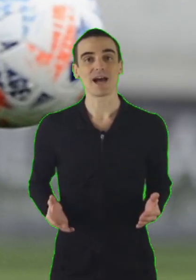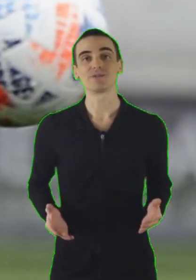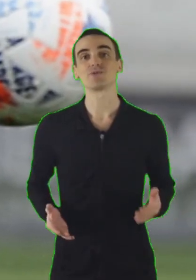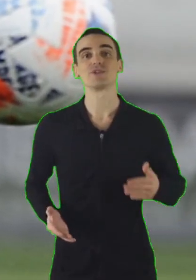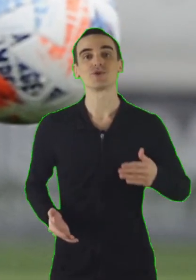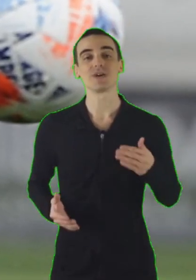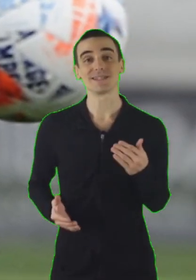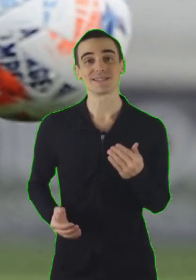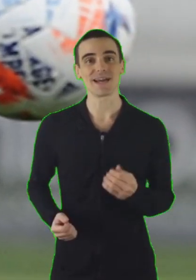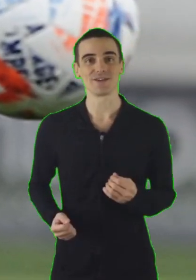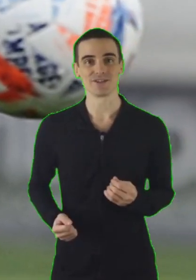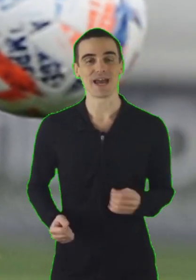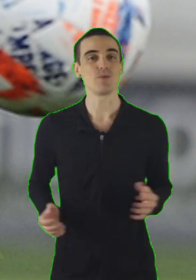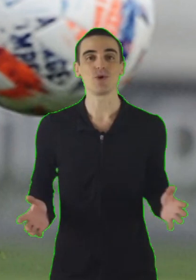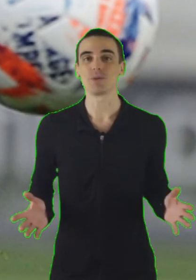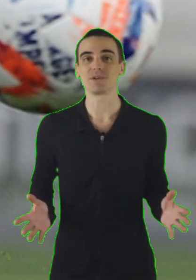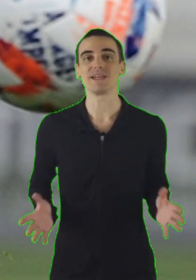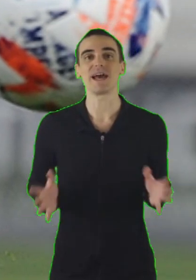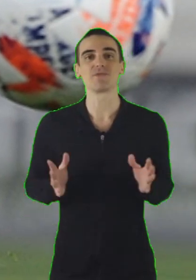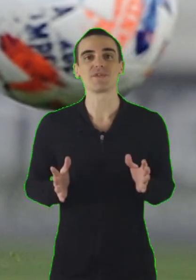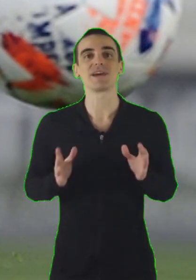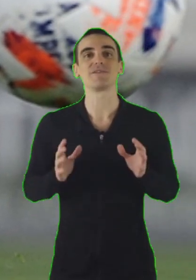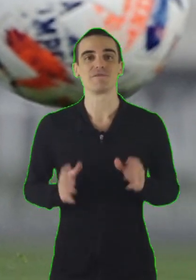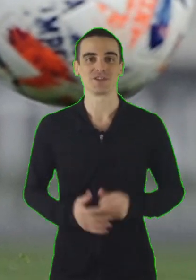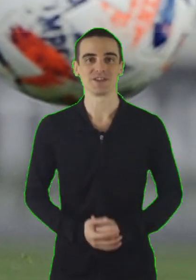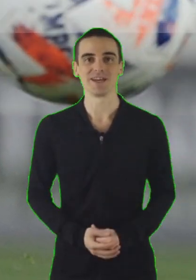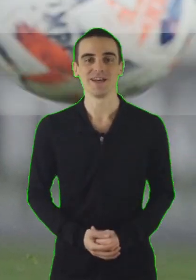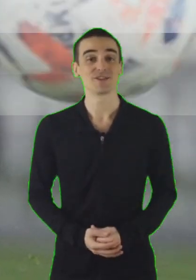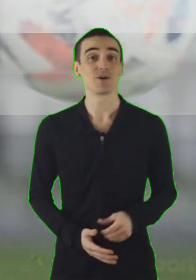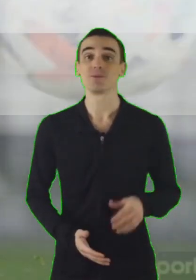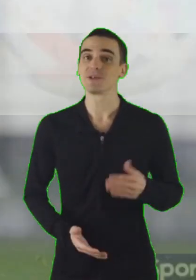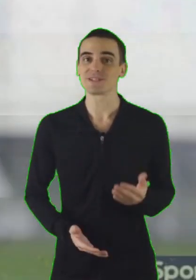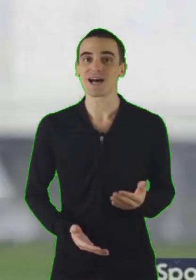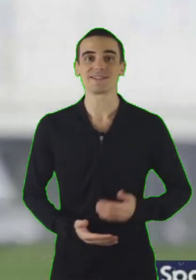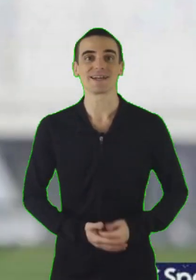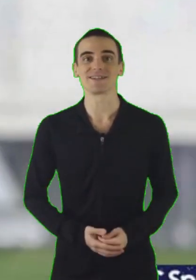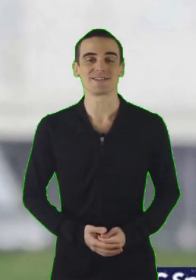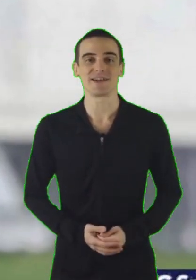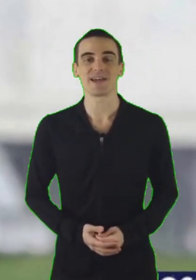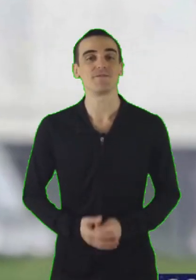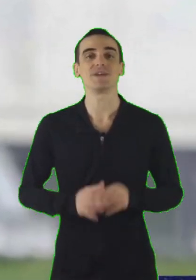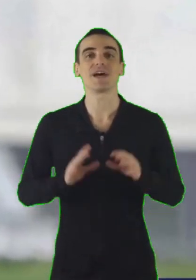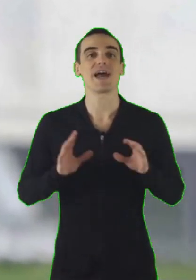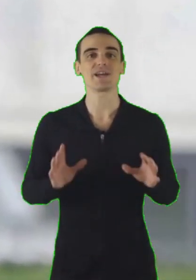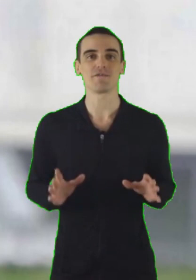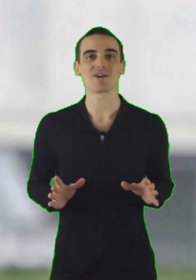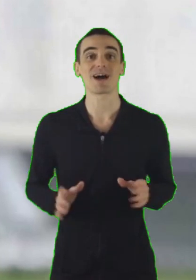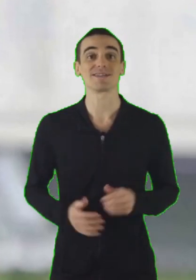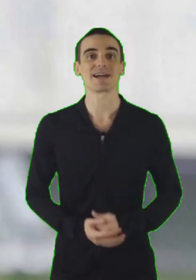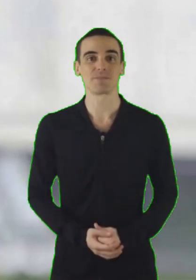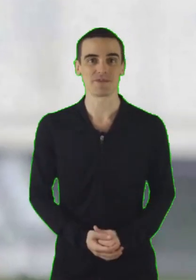entre a diretoria do Cruzeiro e a equipe de negociação para alcançar um acordo que seja benéfico para todas as partes envolvidas. E aí,